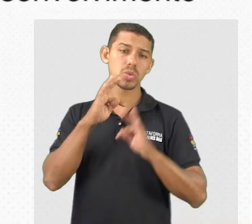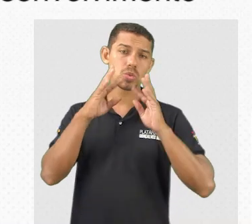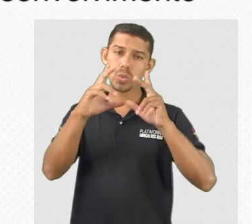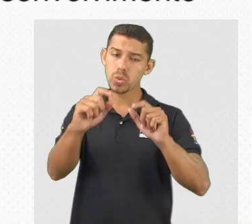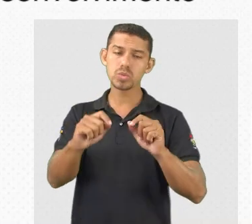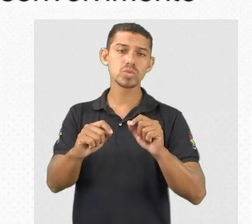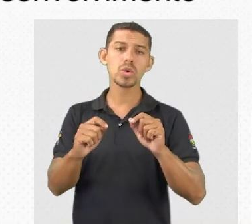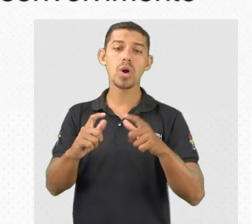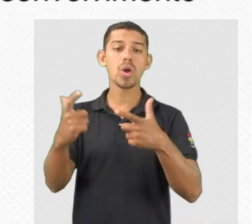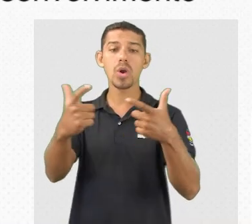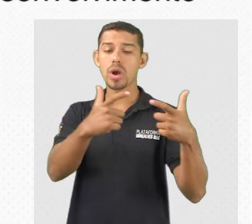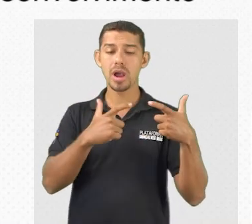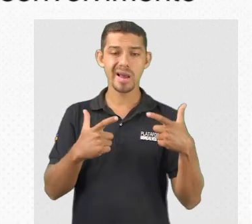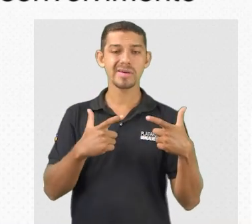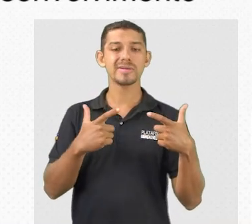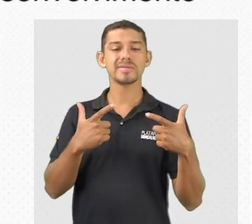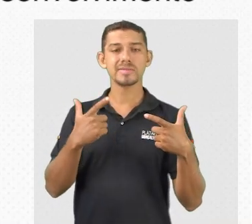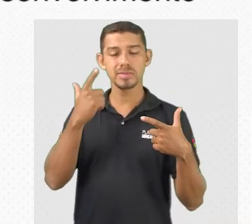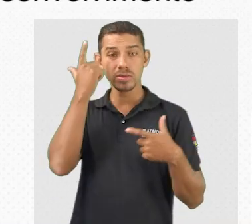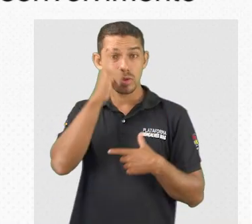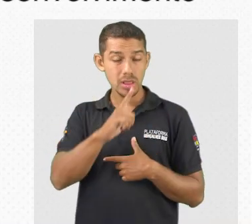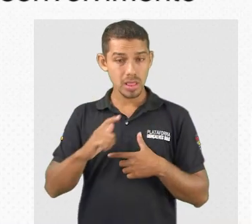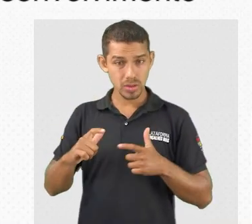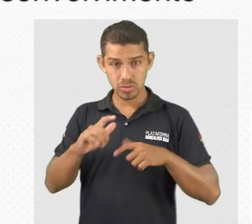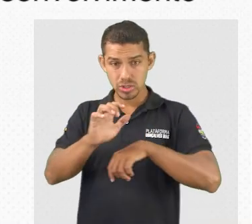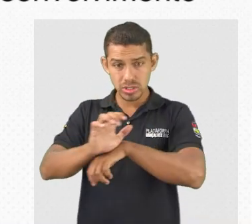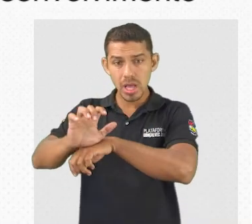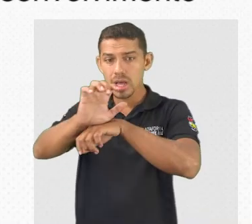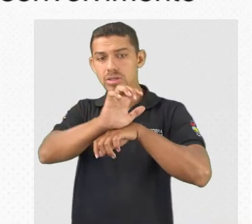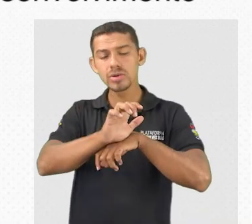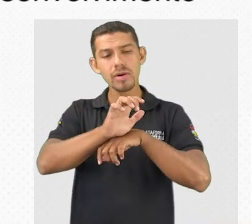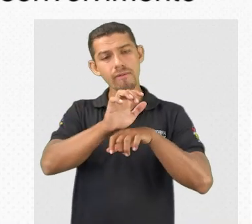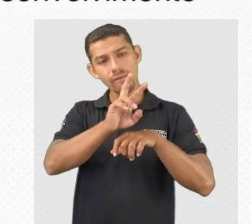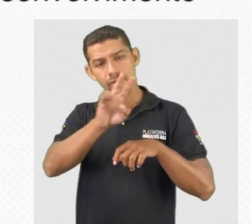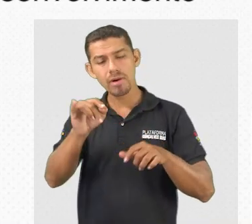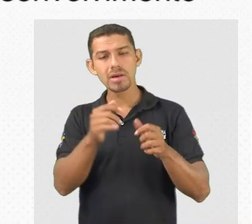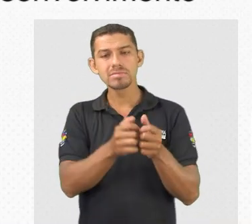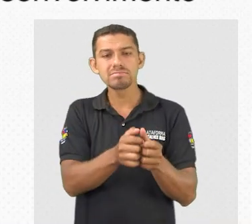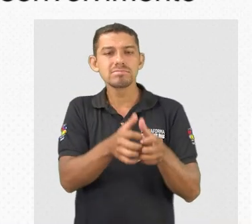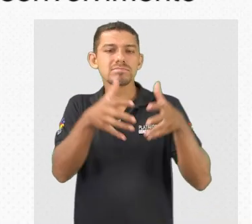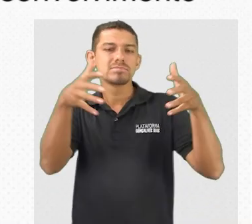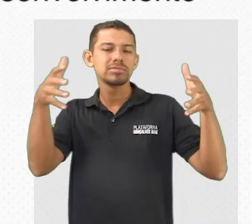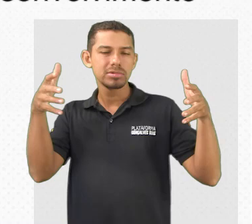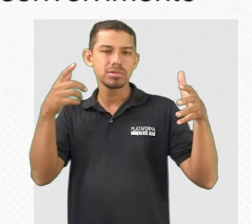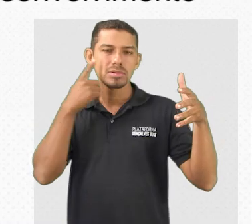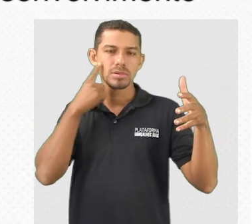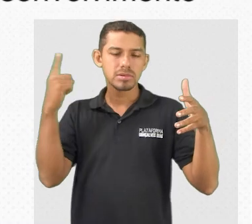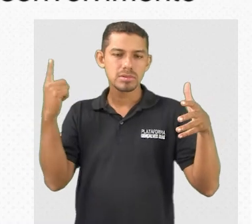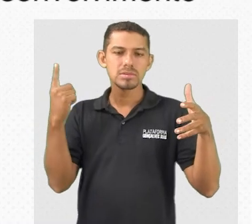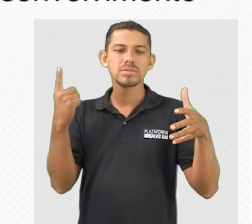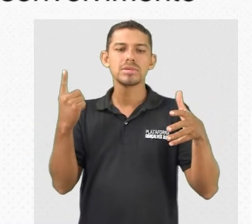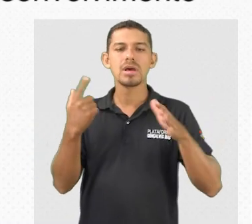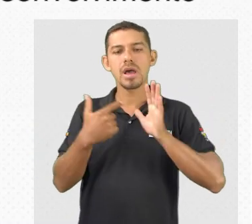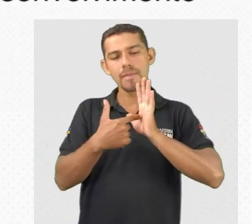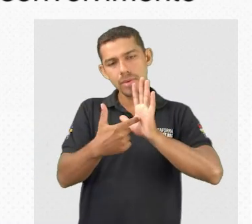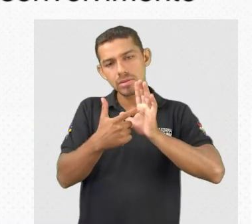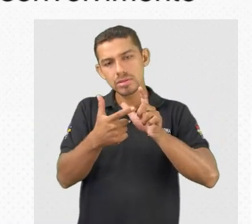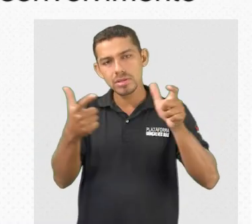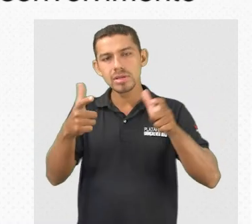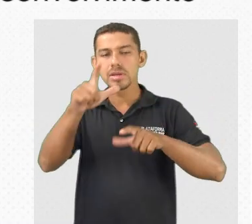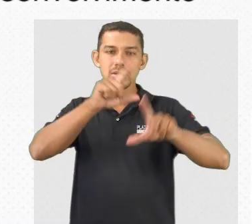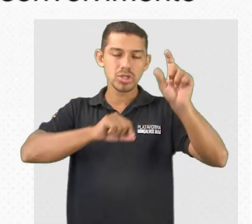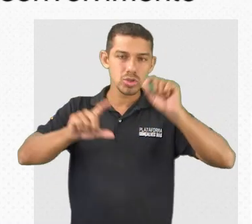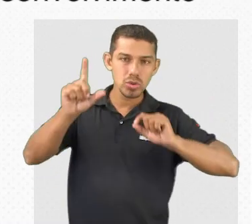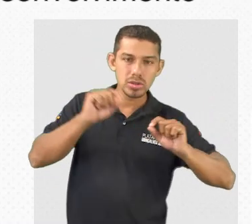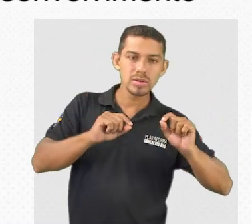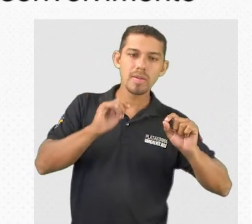estar lá ocupando assentos dentro do Estado, nós vamos criar representantes que sejam